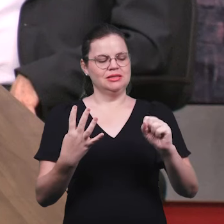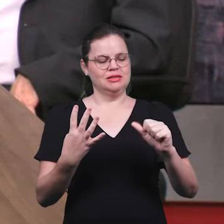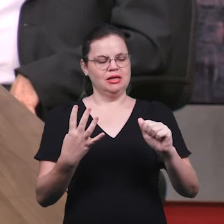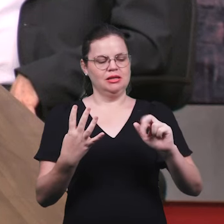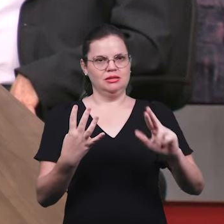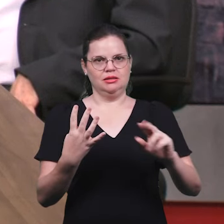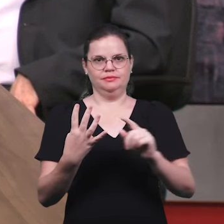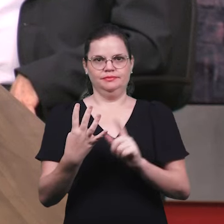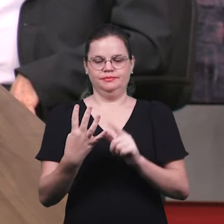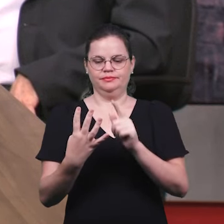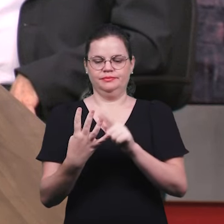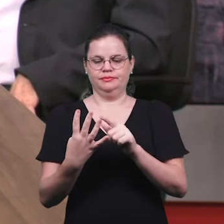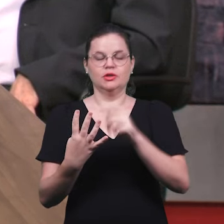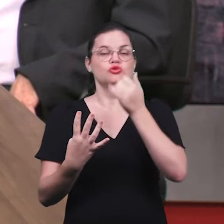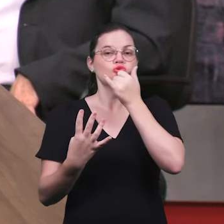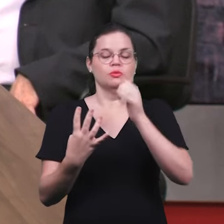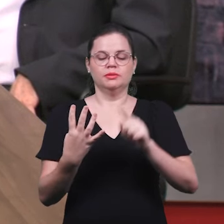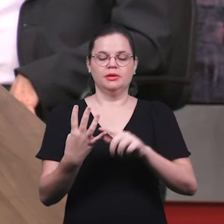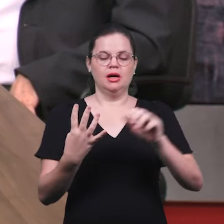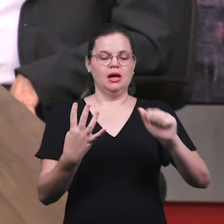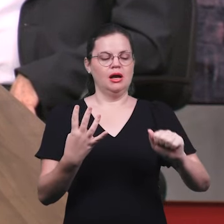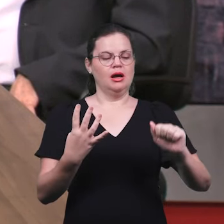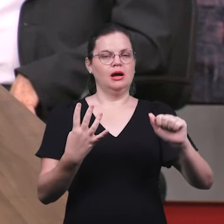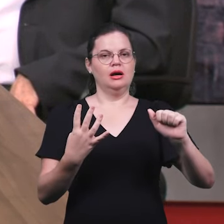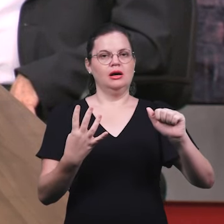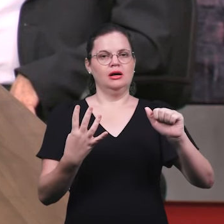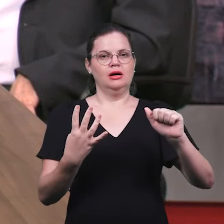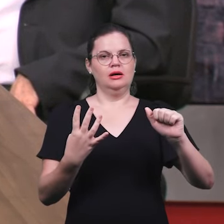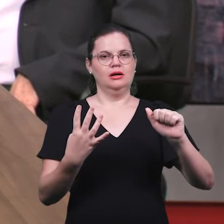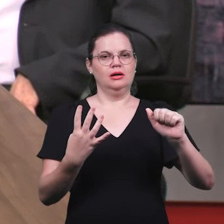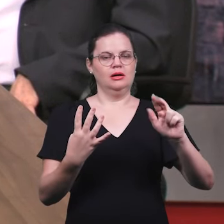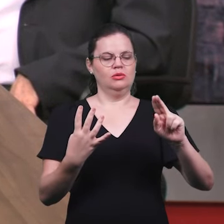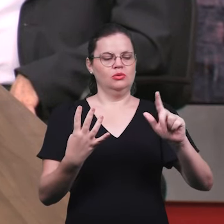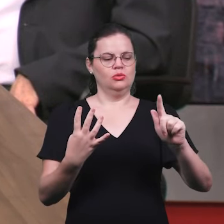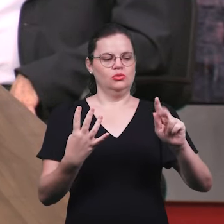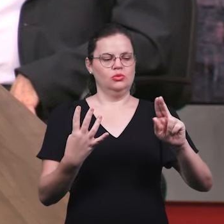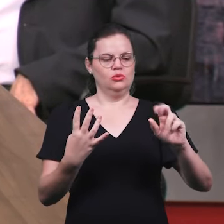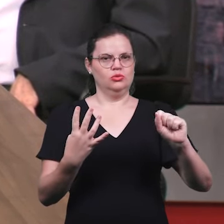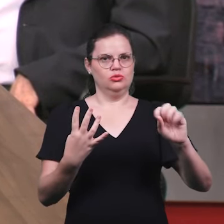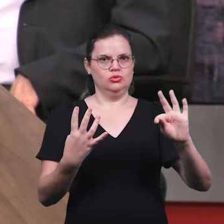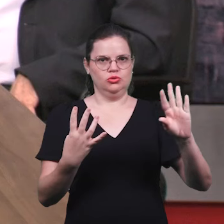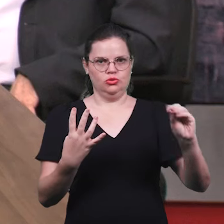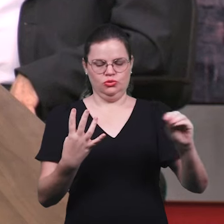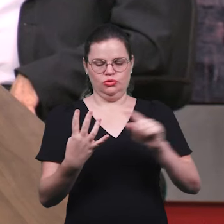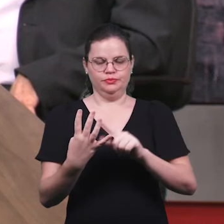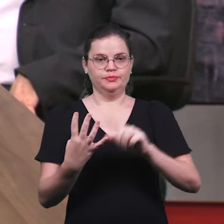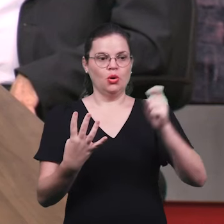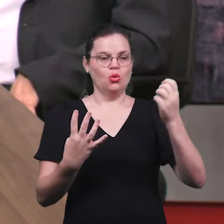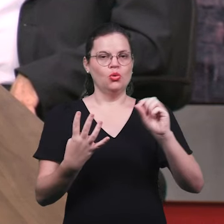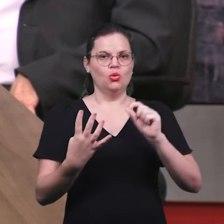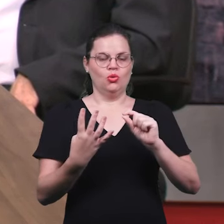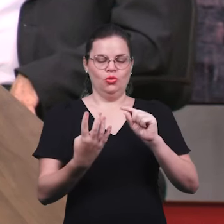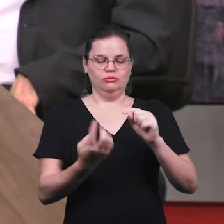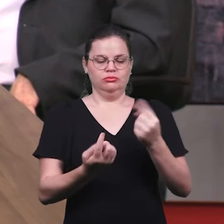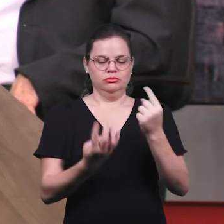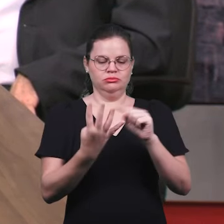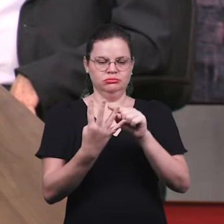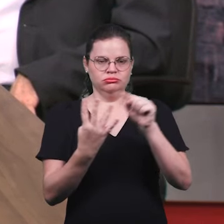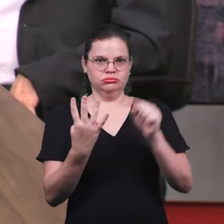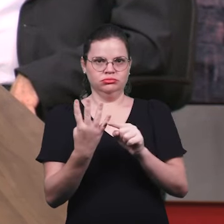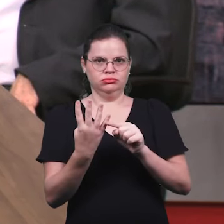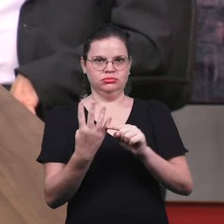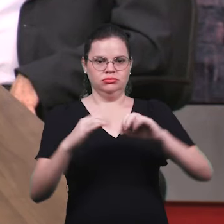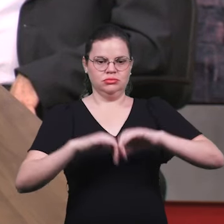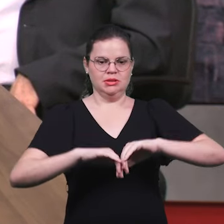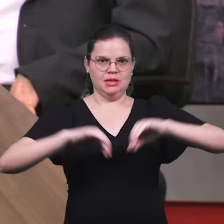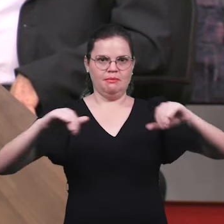Augusto e um César ficavam no lado ocidental do Império, e um Augusto e um César do lado oriental. Por que essa divisão?